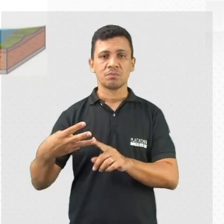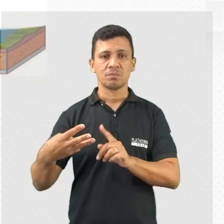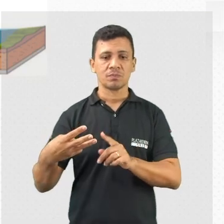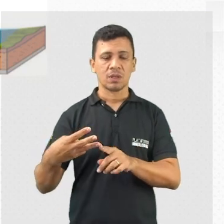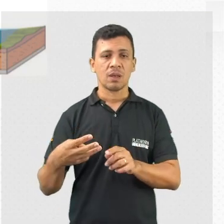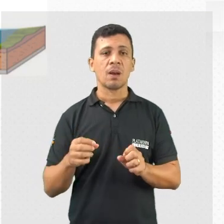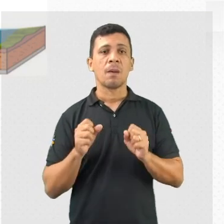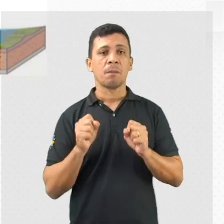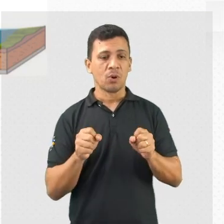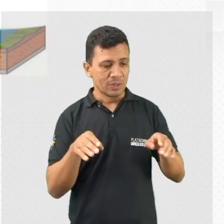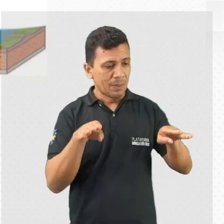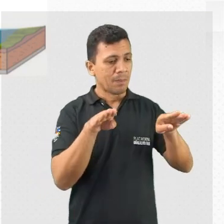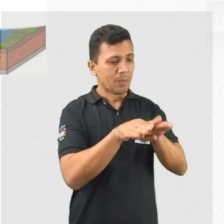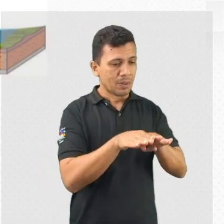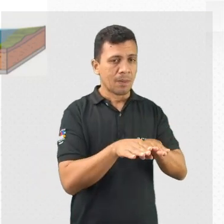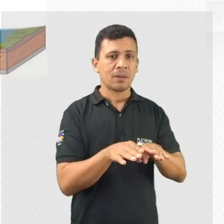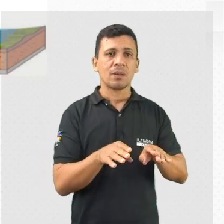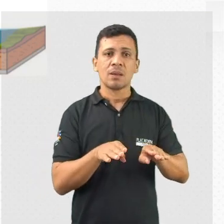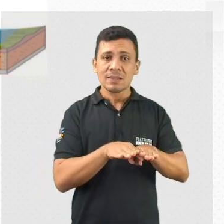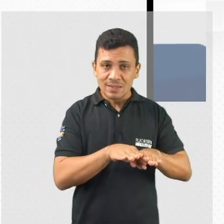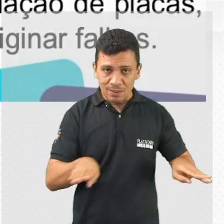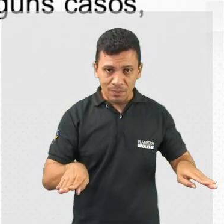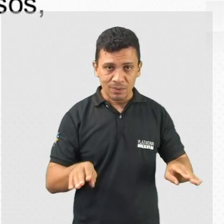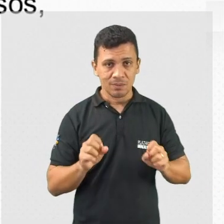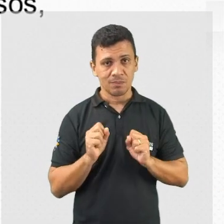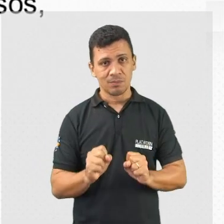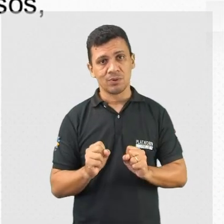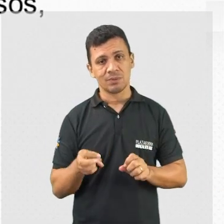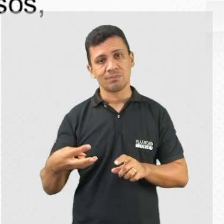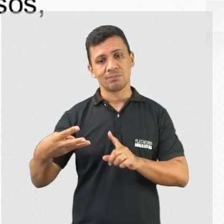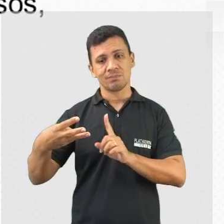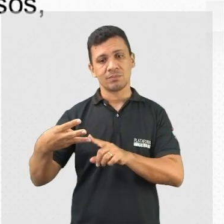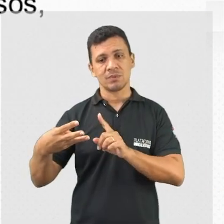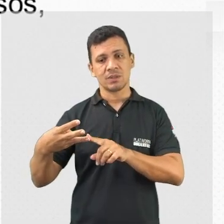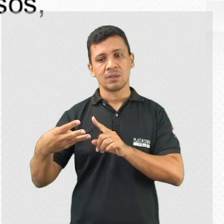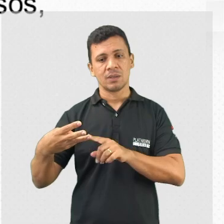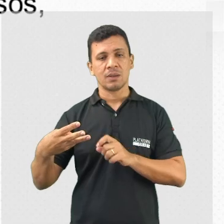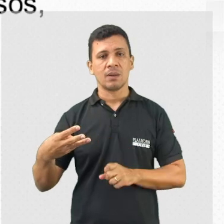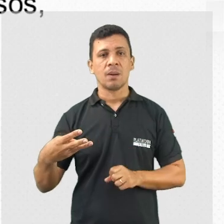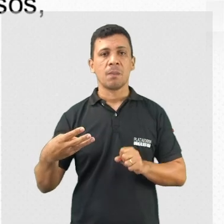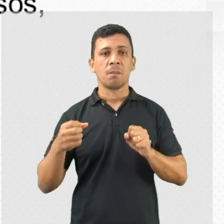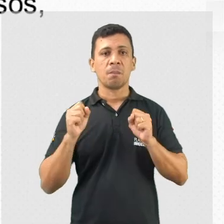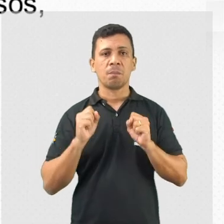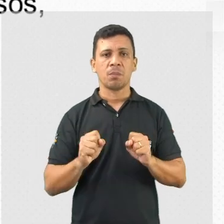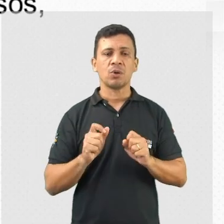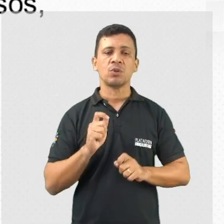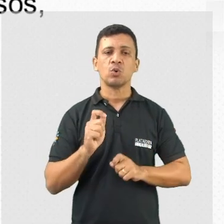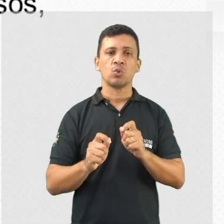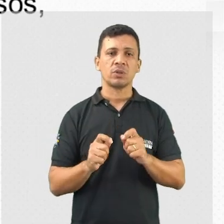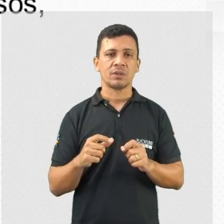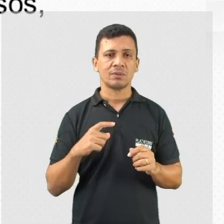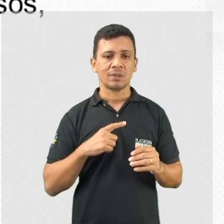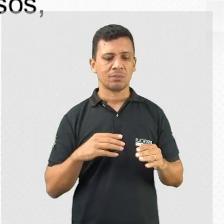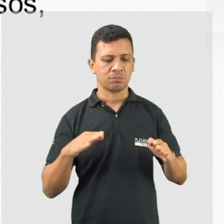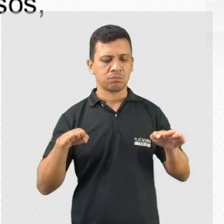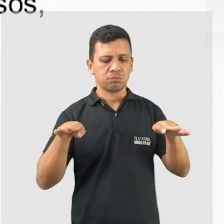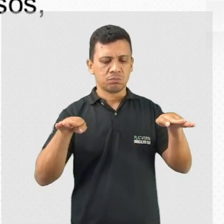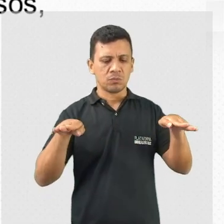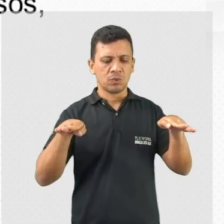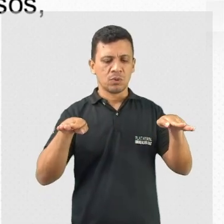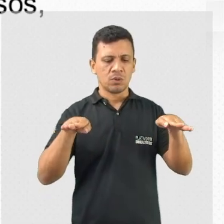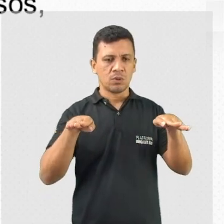se encontrar, elas podem se separar. E elas podem também, gente, deslizar entre si, ó, fazer